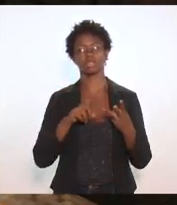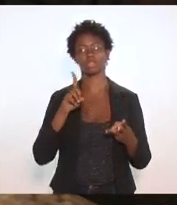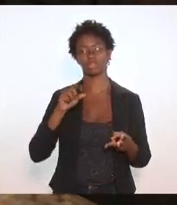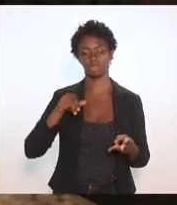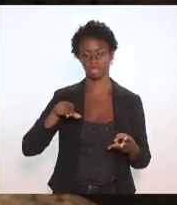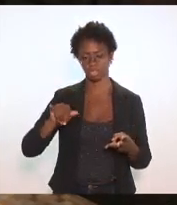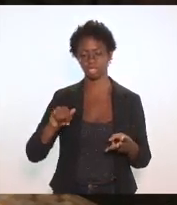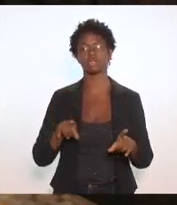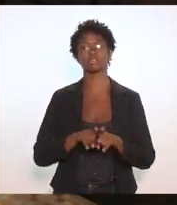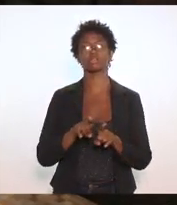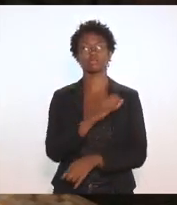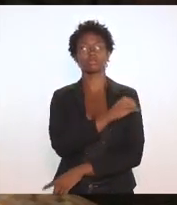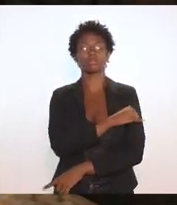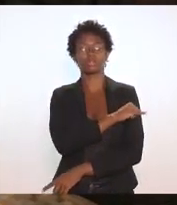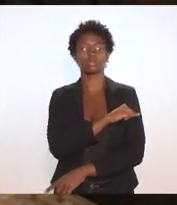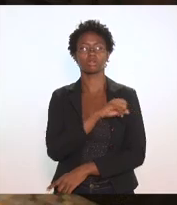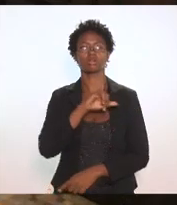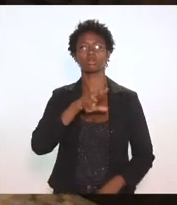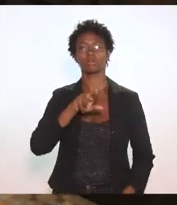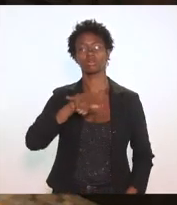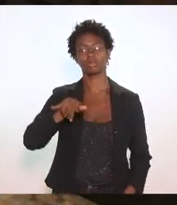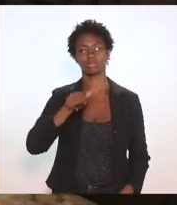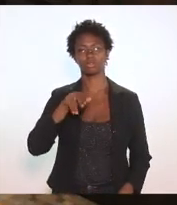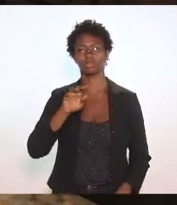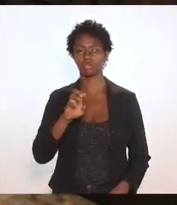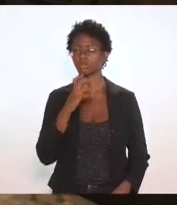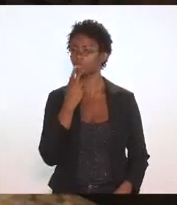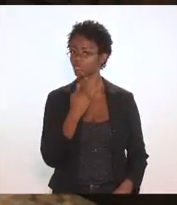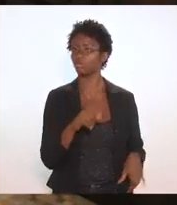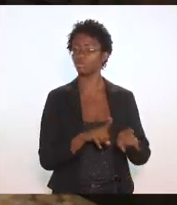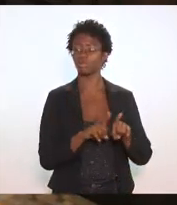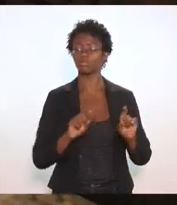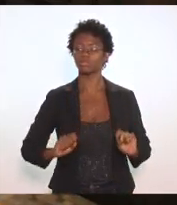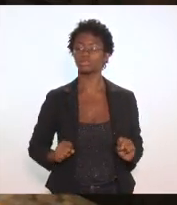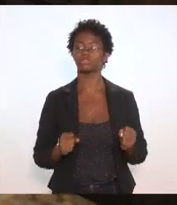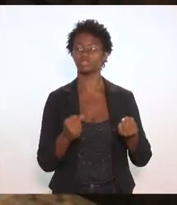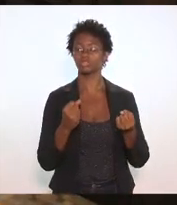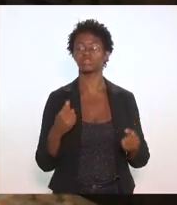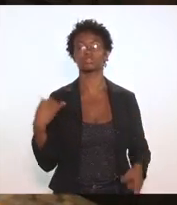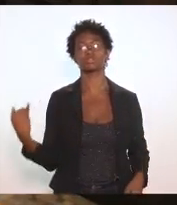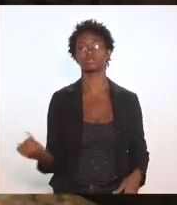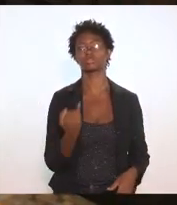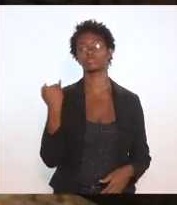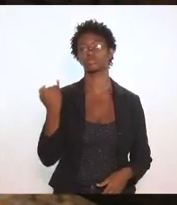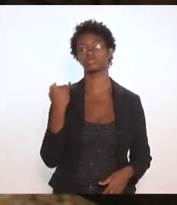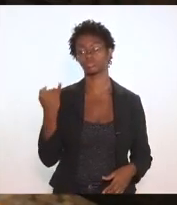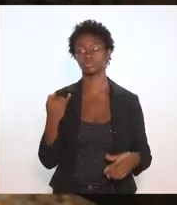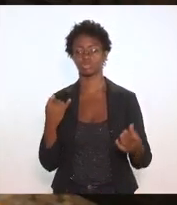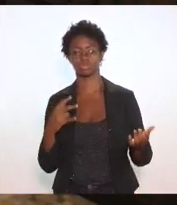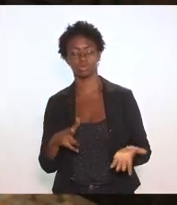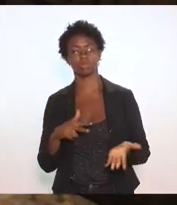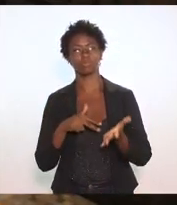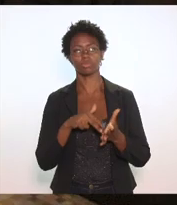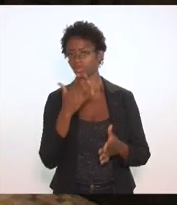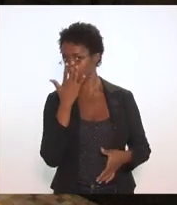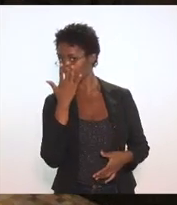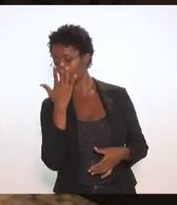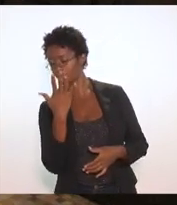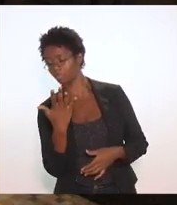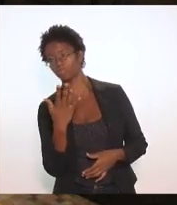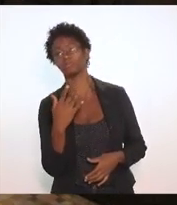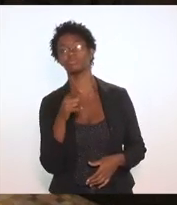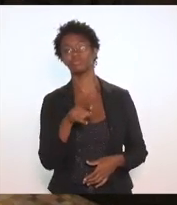também fazia parte da frente parlamentar. Então, lembrar que a casa tem também alguns esforços importantes no enfrentamento a